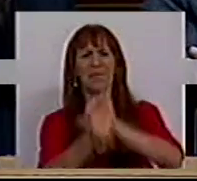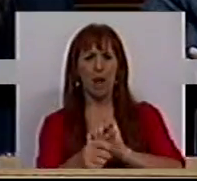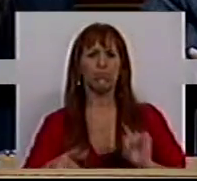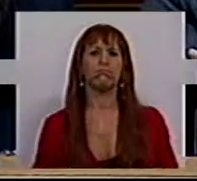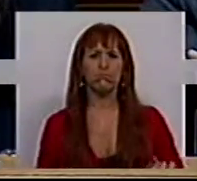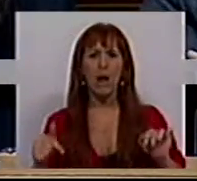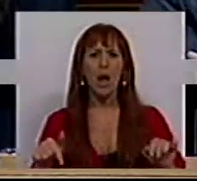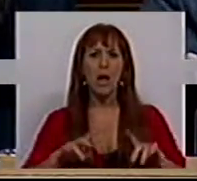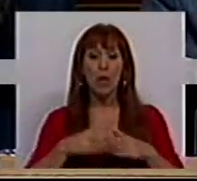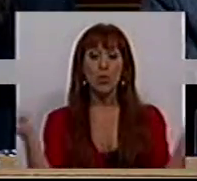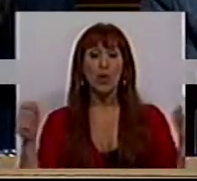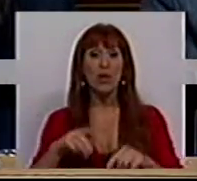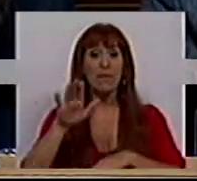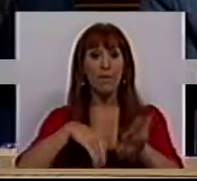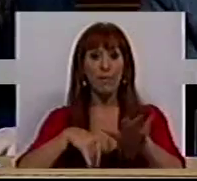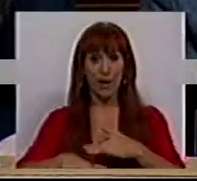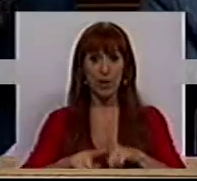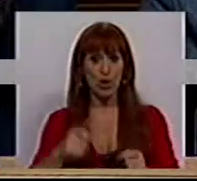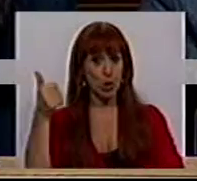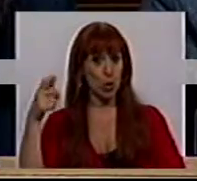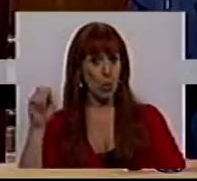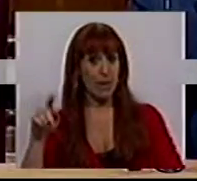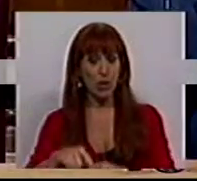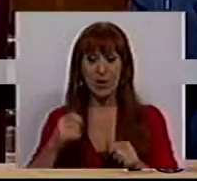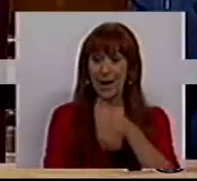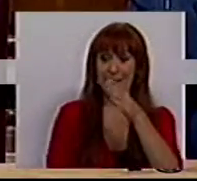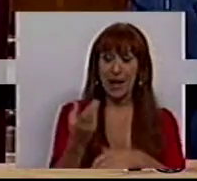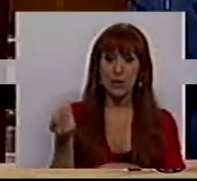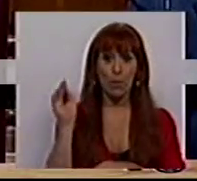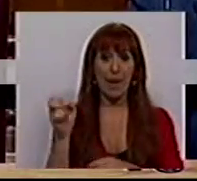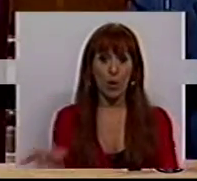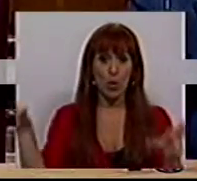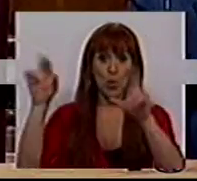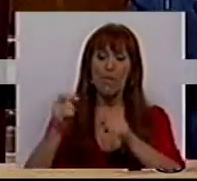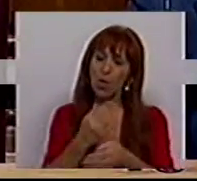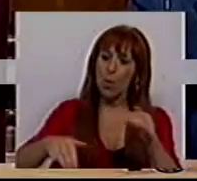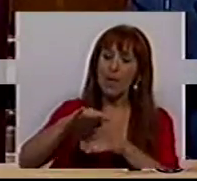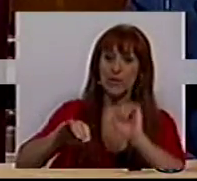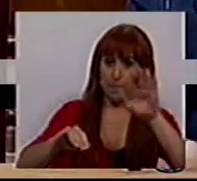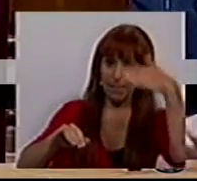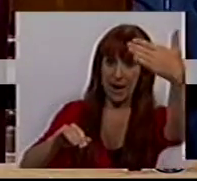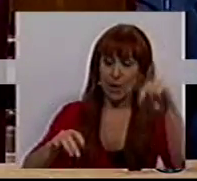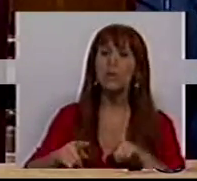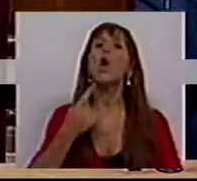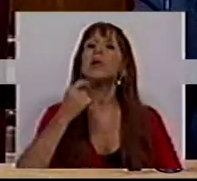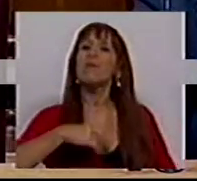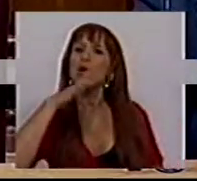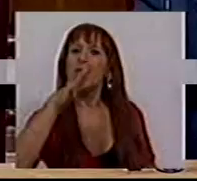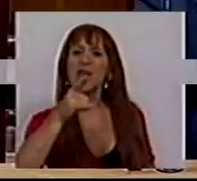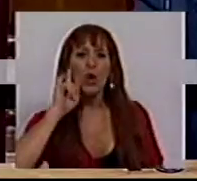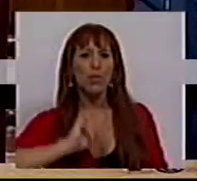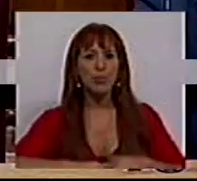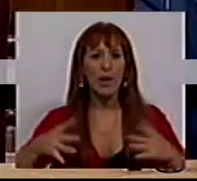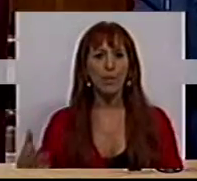contrário. E a resolução que foi feita do BES e a criação do novo banco foi o primeiro passo para que isso fosse feito. E volto a reafirmar,